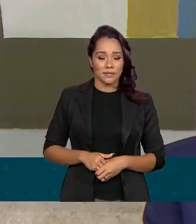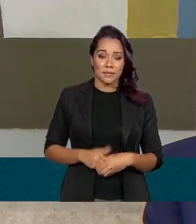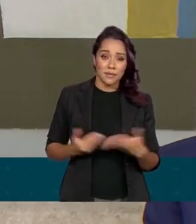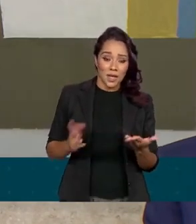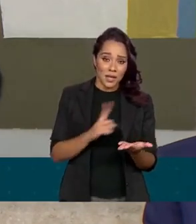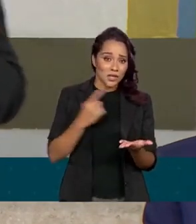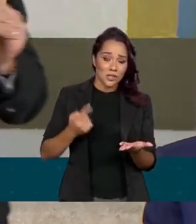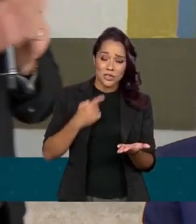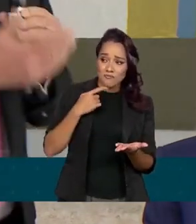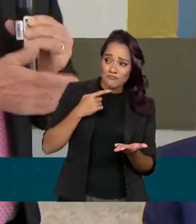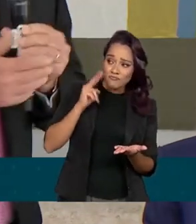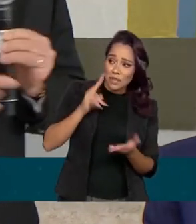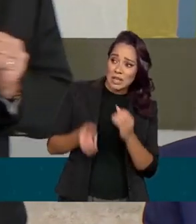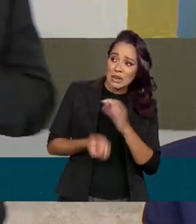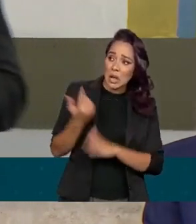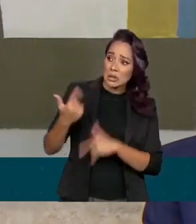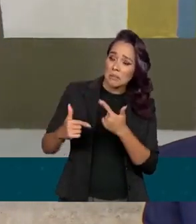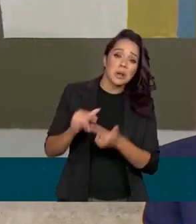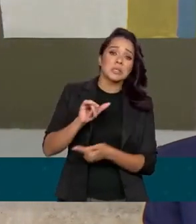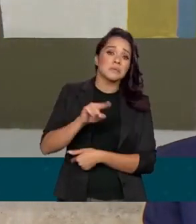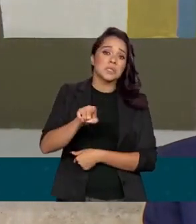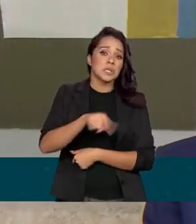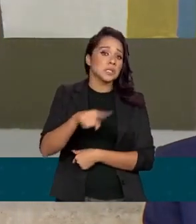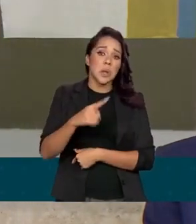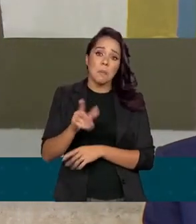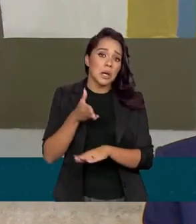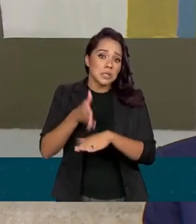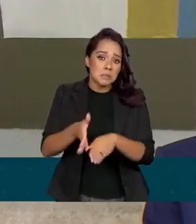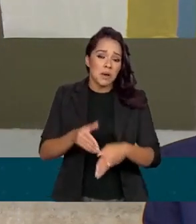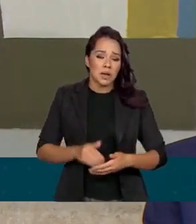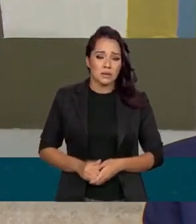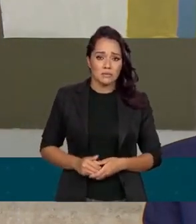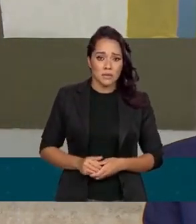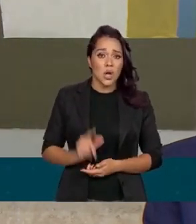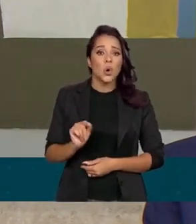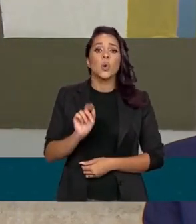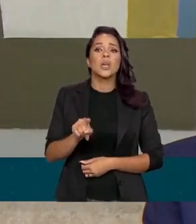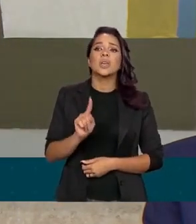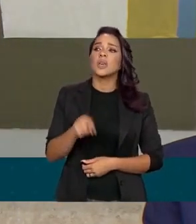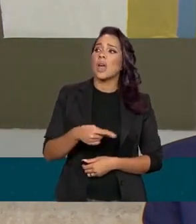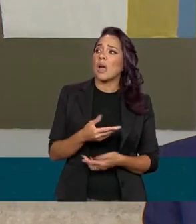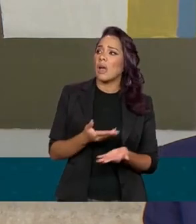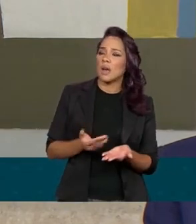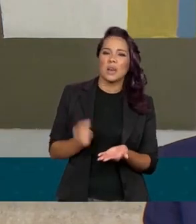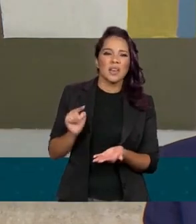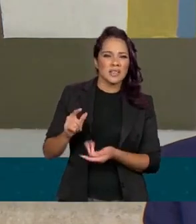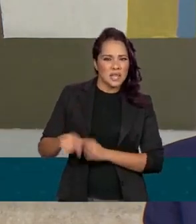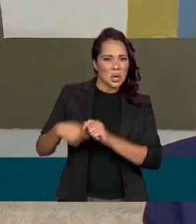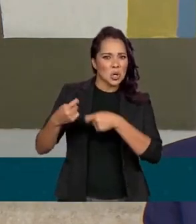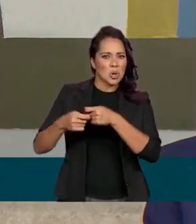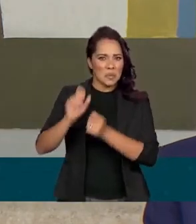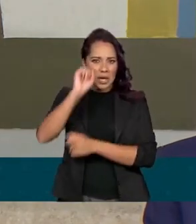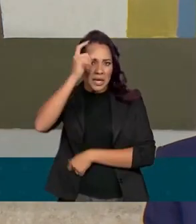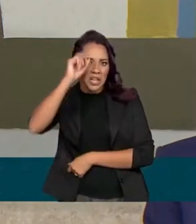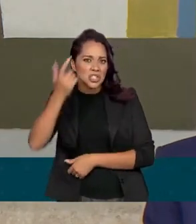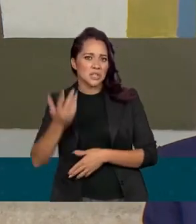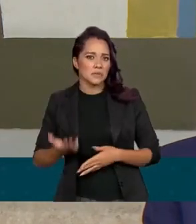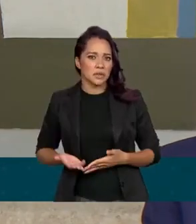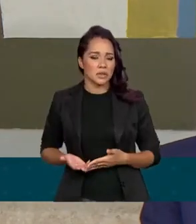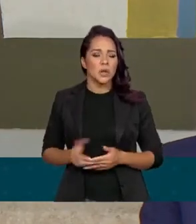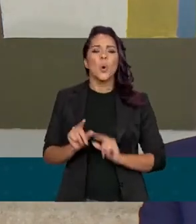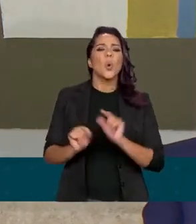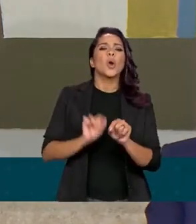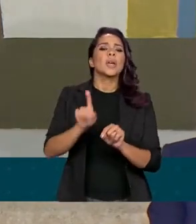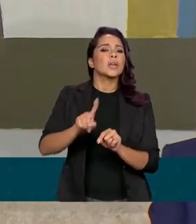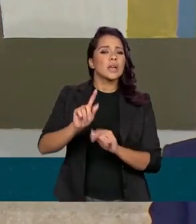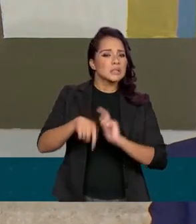E a gente não vai criar os empregos se vocês não participarem. O que que é essa economia criativa? O